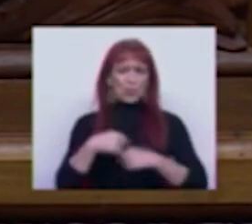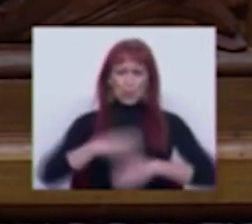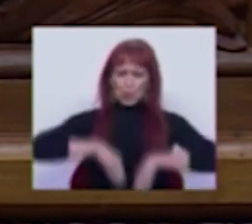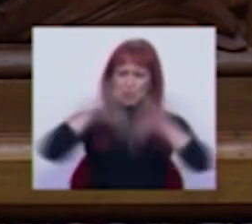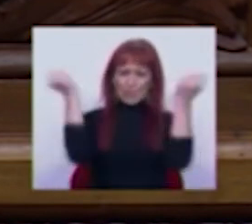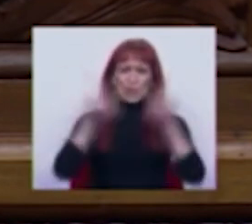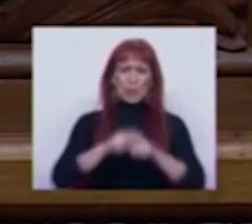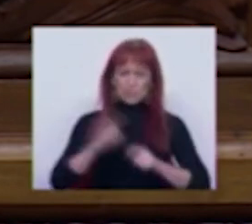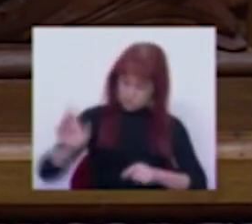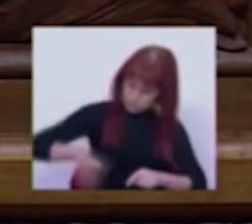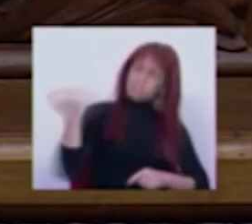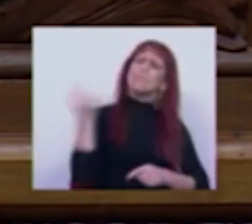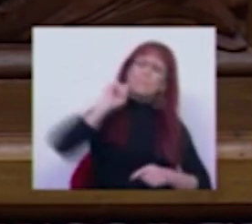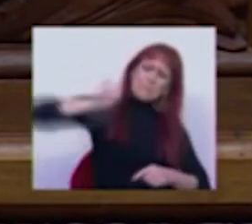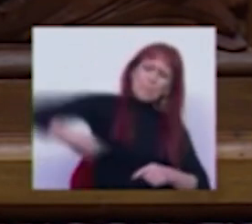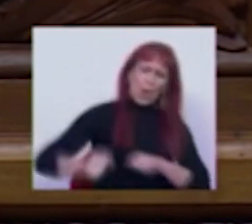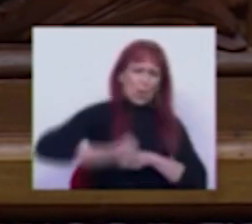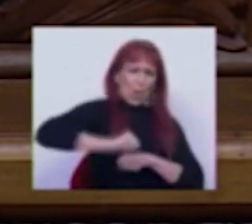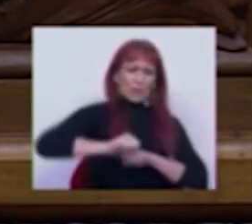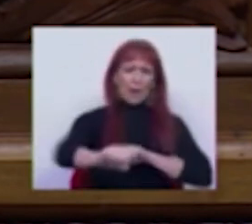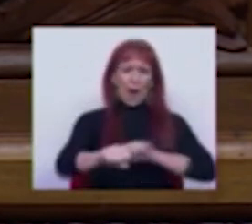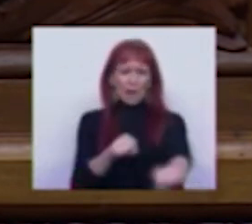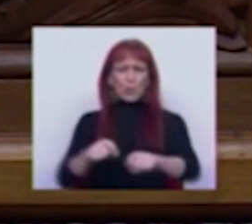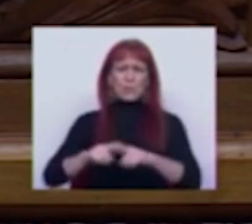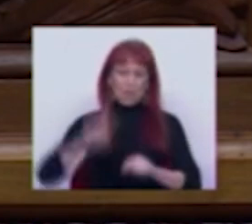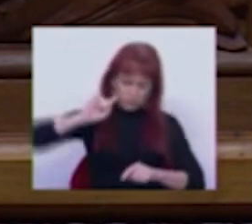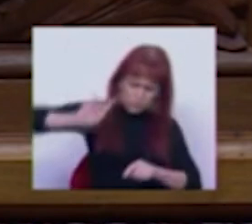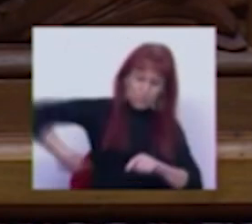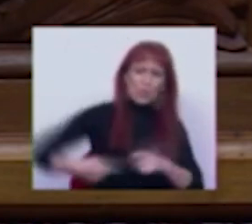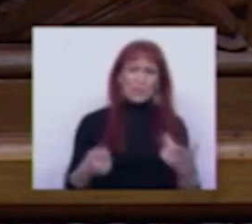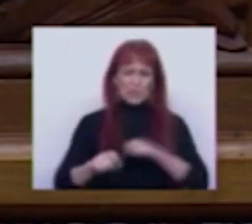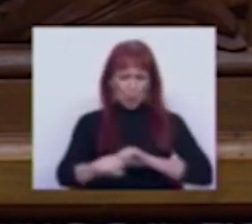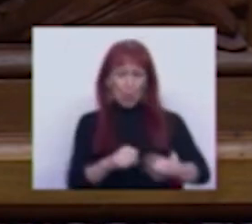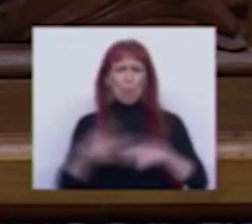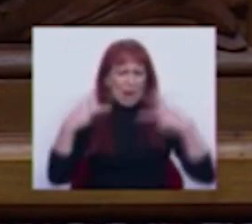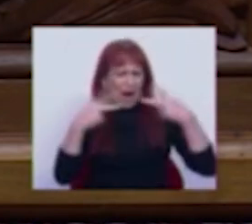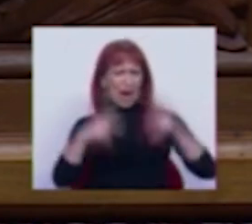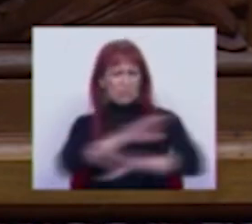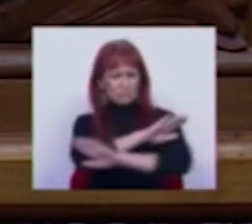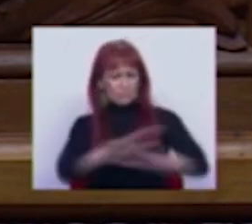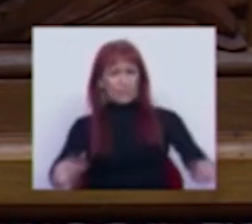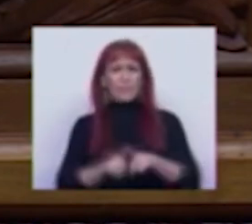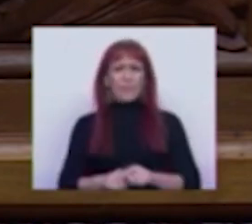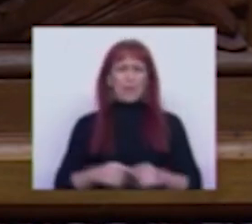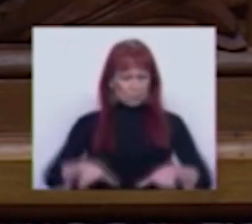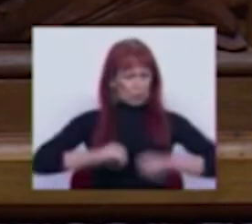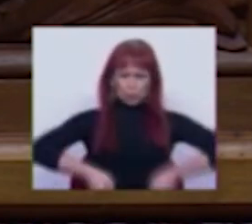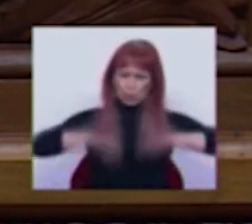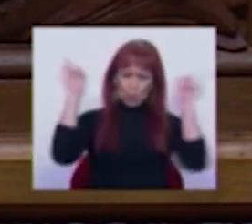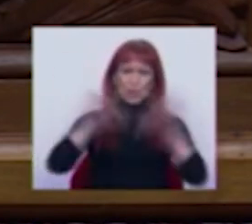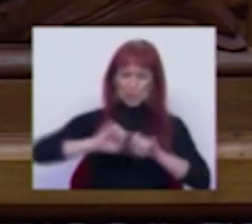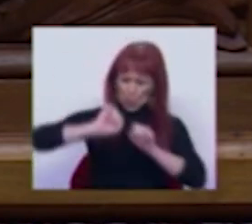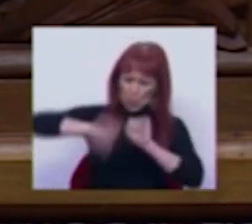espírito de insurreição que rompe a ditadura, de insurgência que rompe a censura, de inconformismo